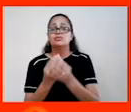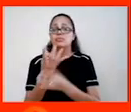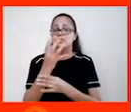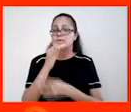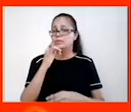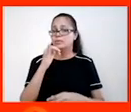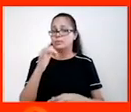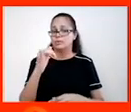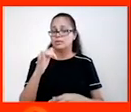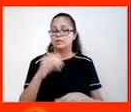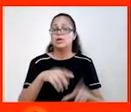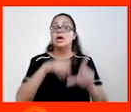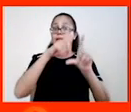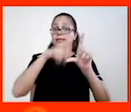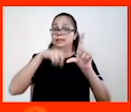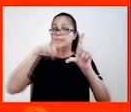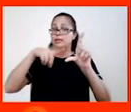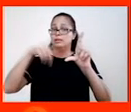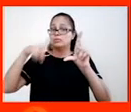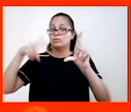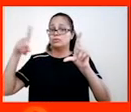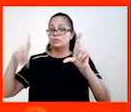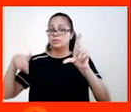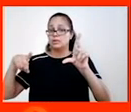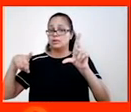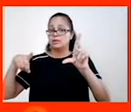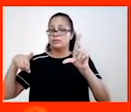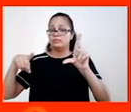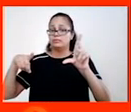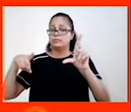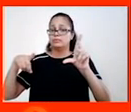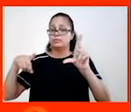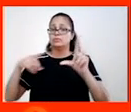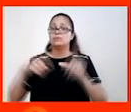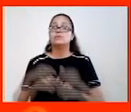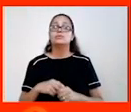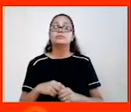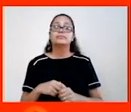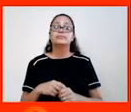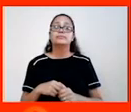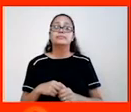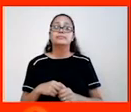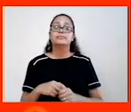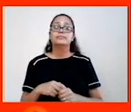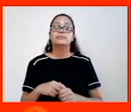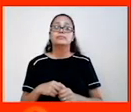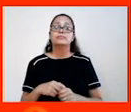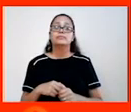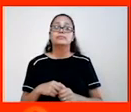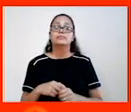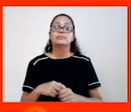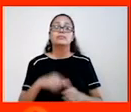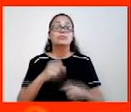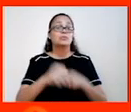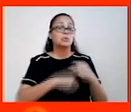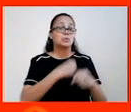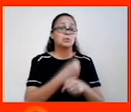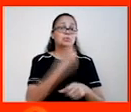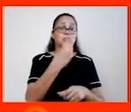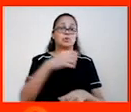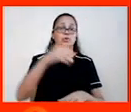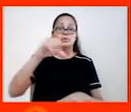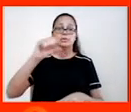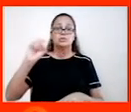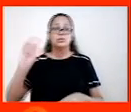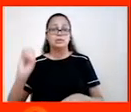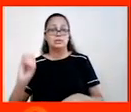esse gráfico que ele ilustra a era da diversidade, compreendida aqui nesse gráfico da década de 80